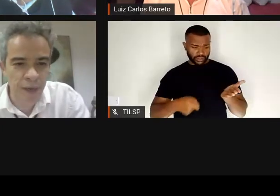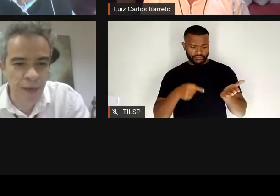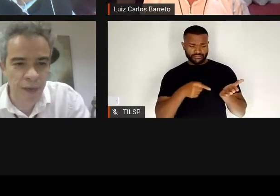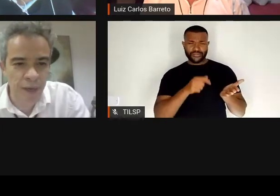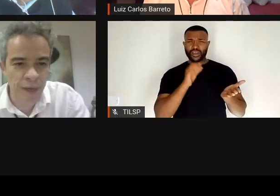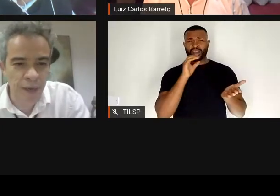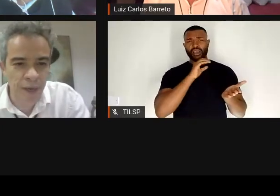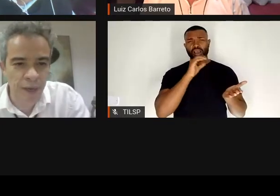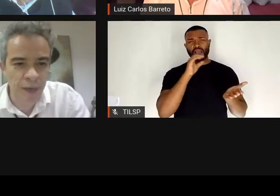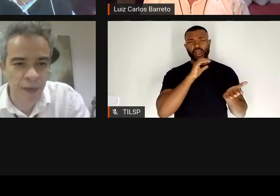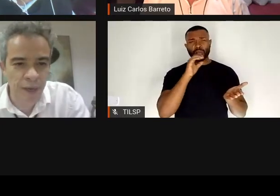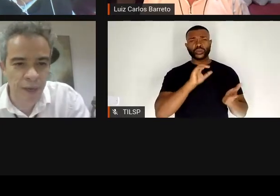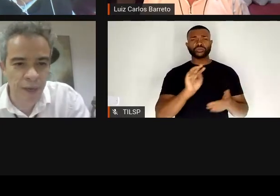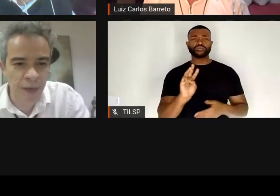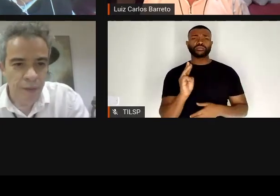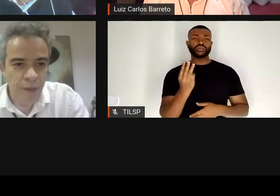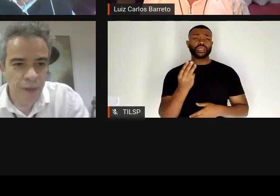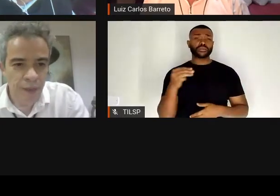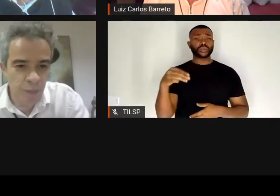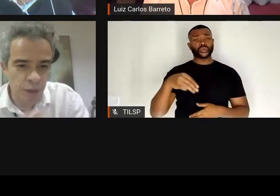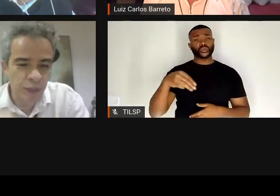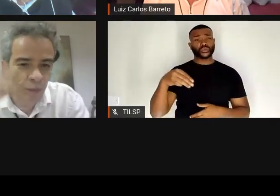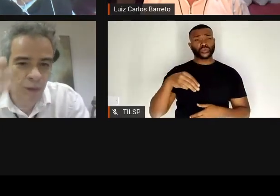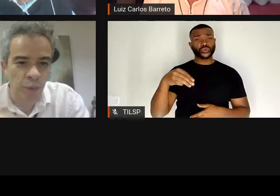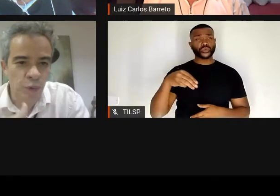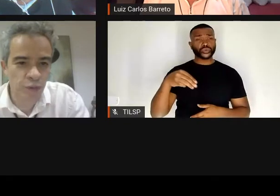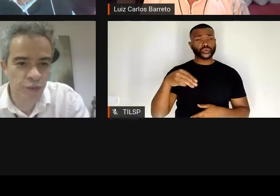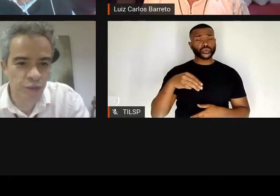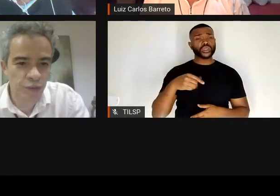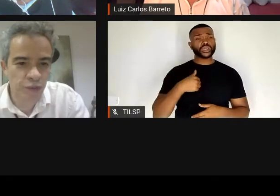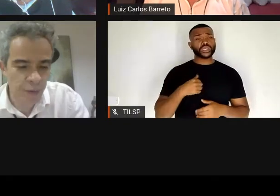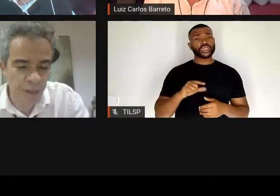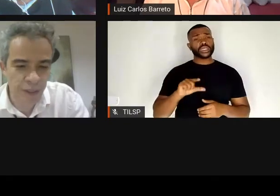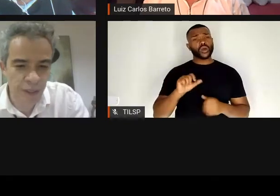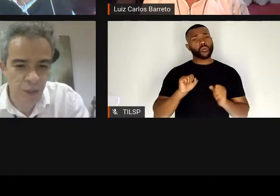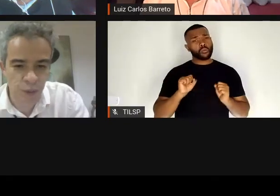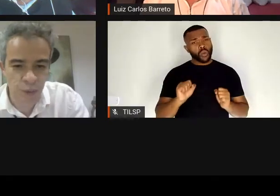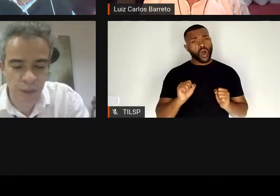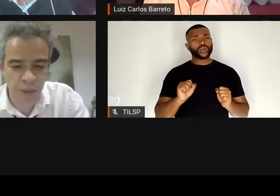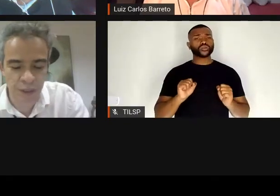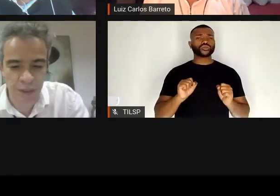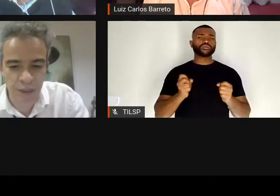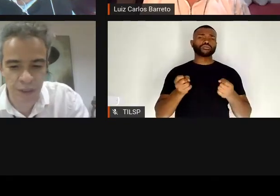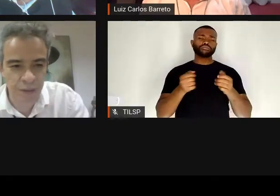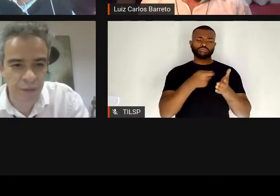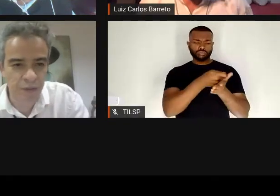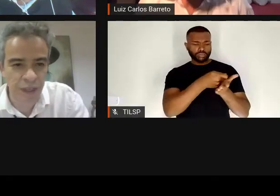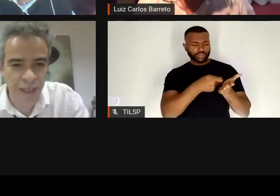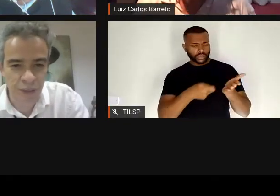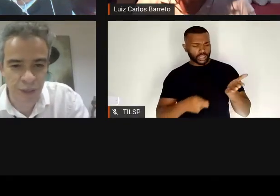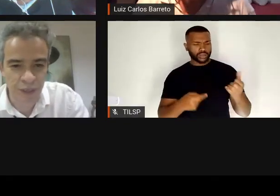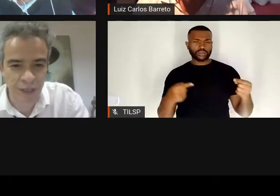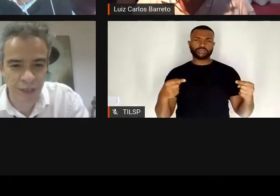um breve texto que não leva mais do que 3 minutos. E aí eu posso retomar um pouco o fio, leio esse